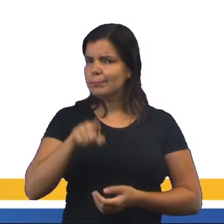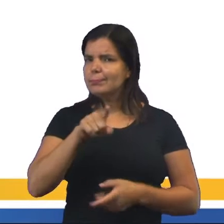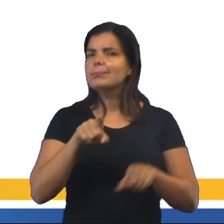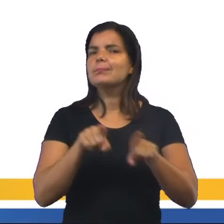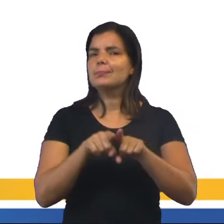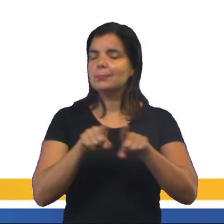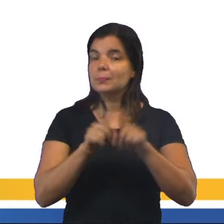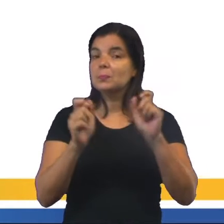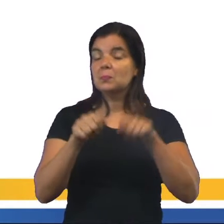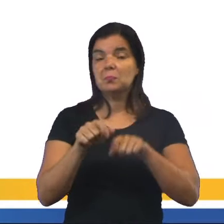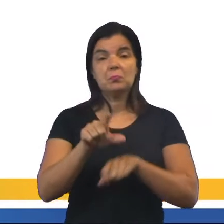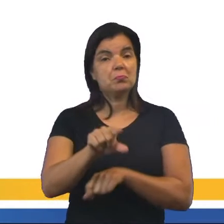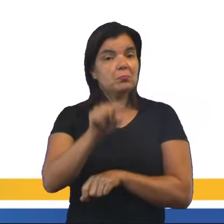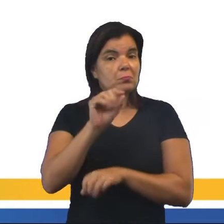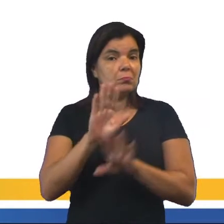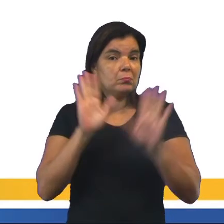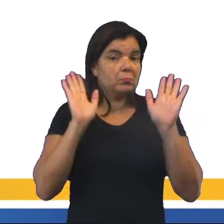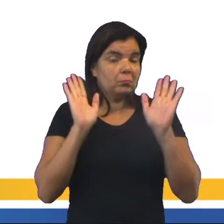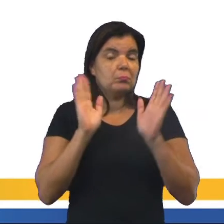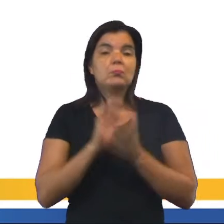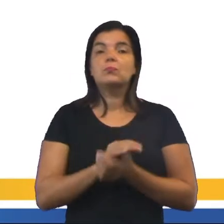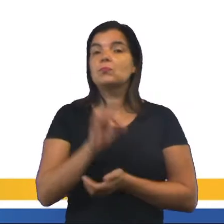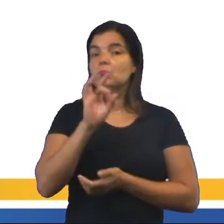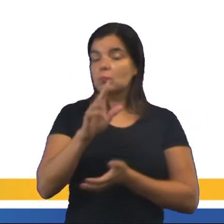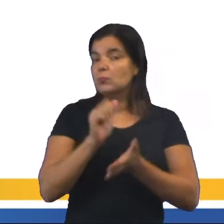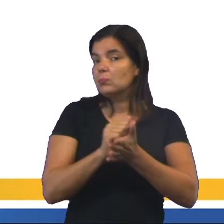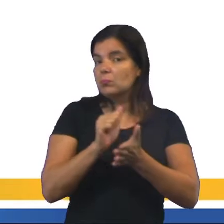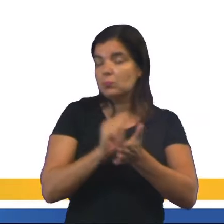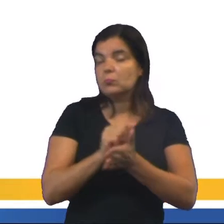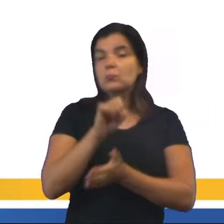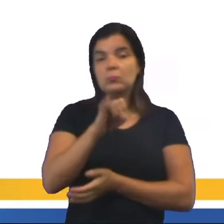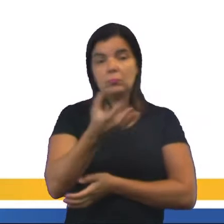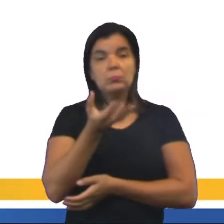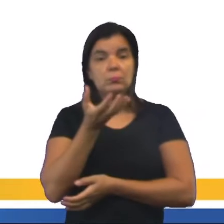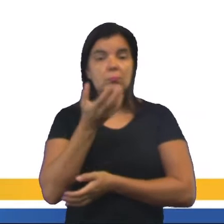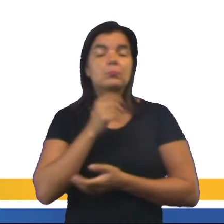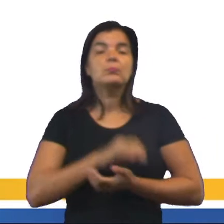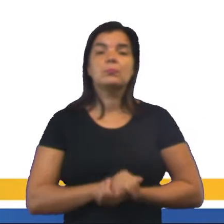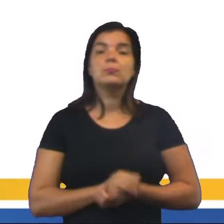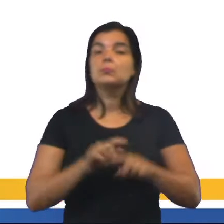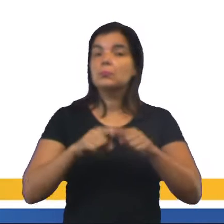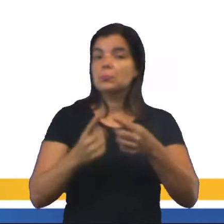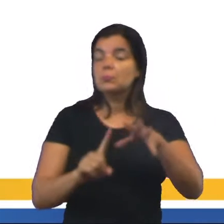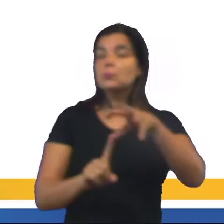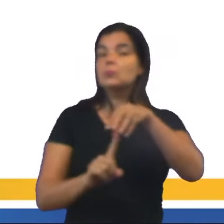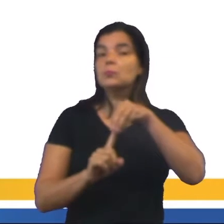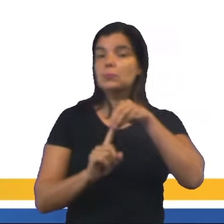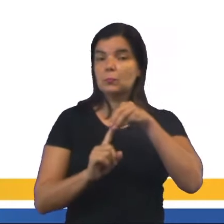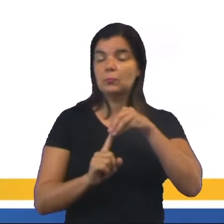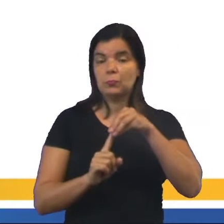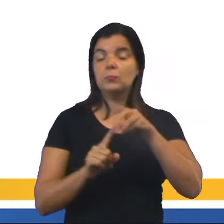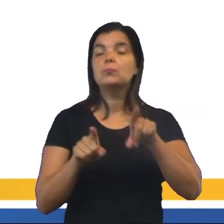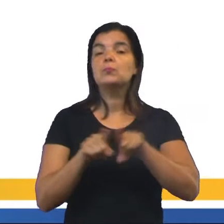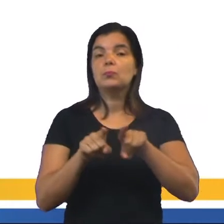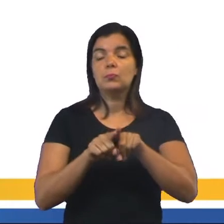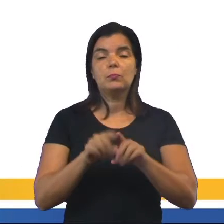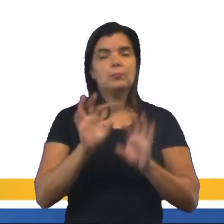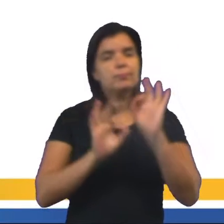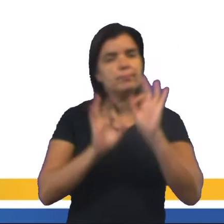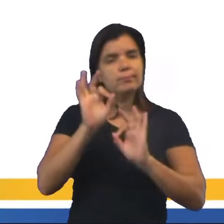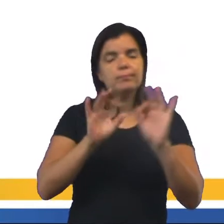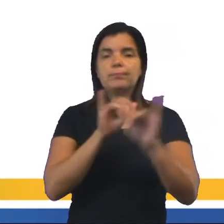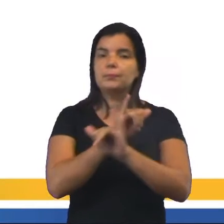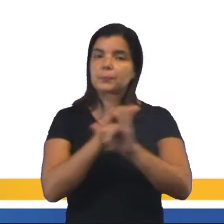pode optar por usar somente a linguagem verbal, caso você queira. O objetivo de um mapa mental é organizar